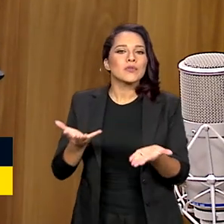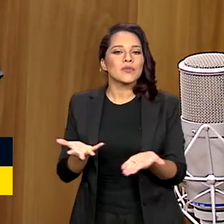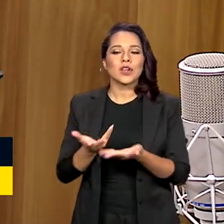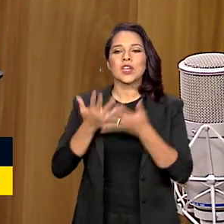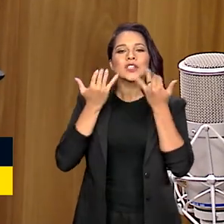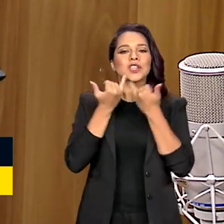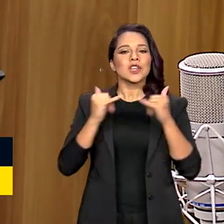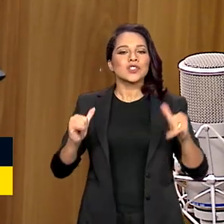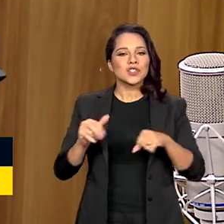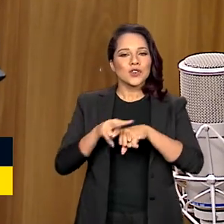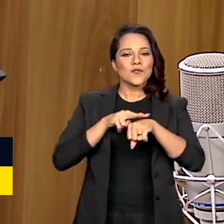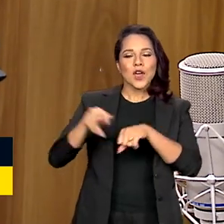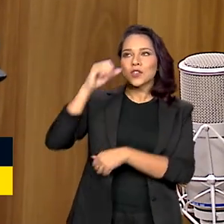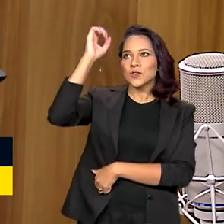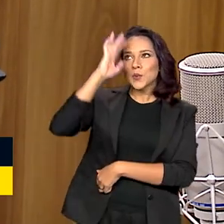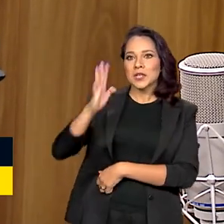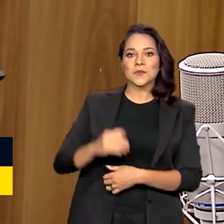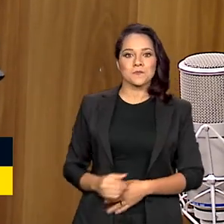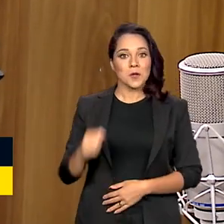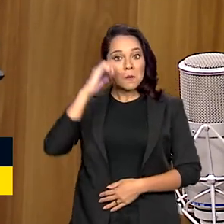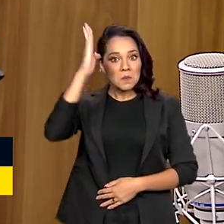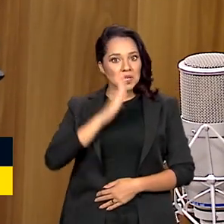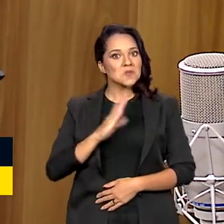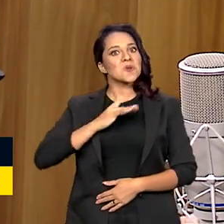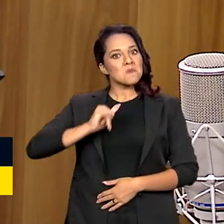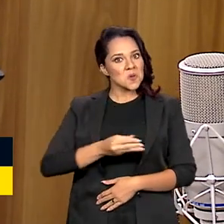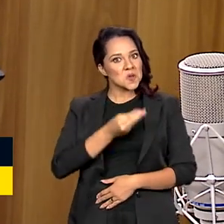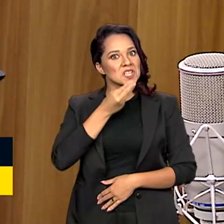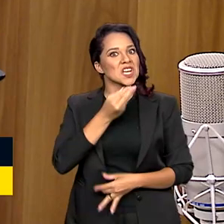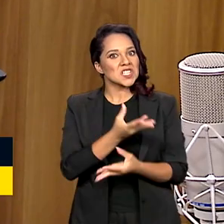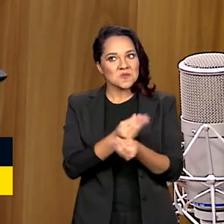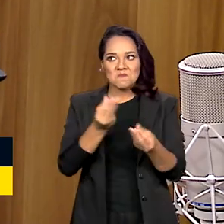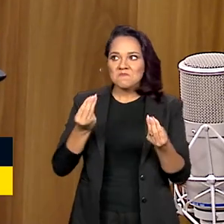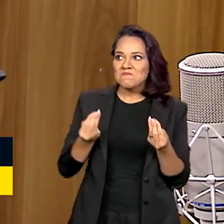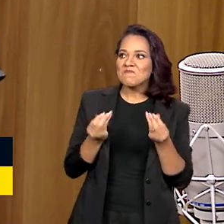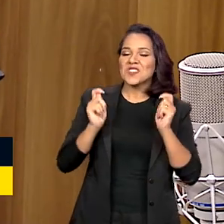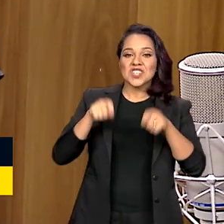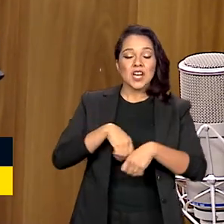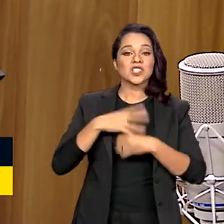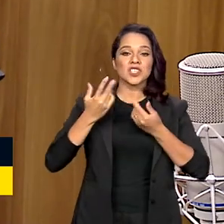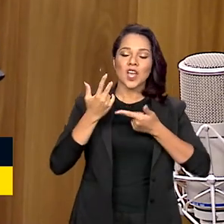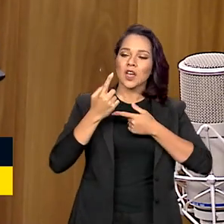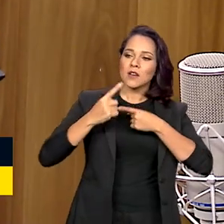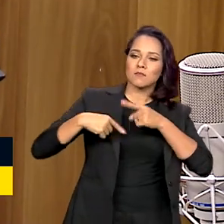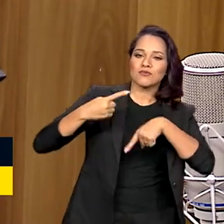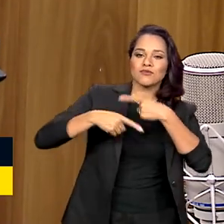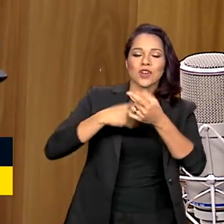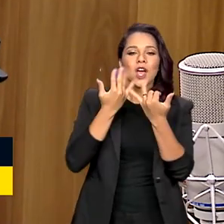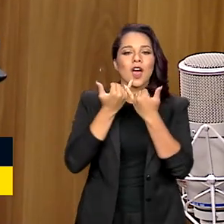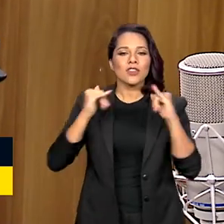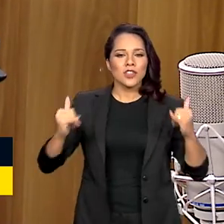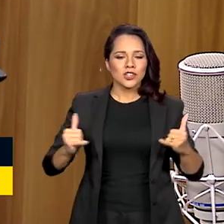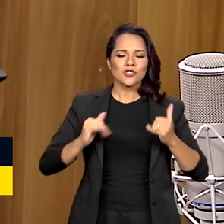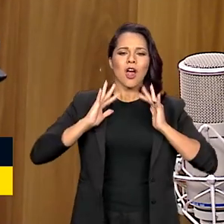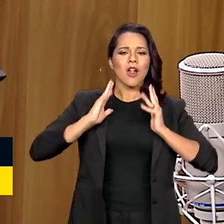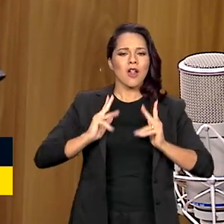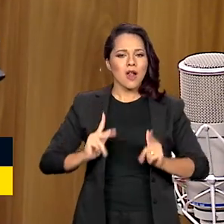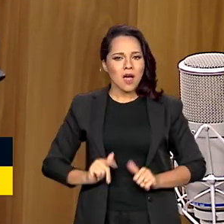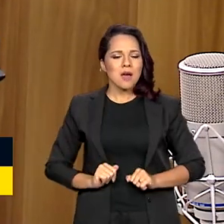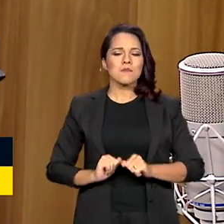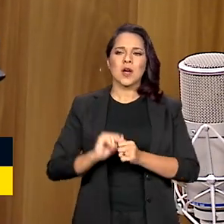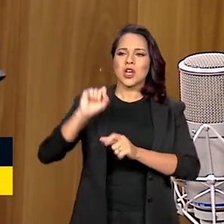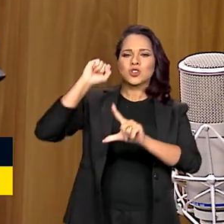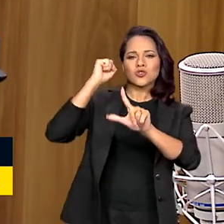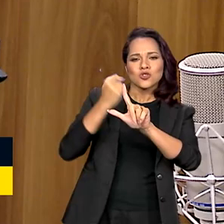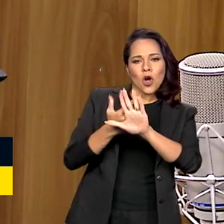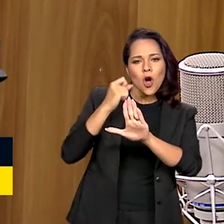as energias verdes do Brasil. O Brasil tem uma oportunidade gigantesca de geração de energia elétrica, de energias renováveis aí, de